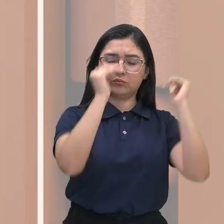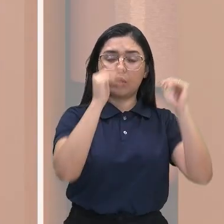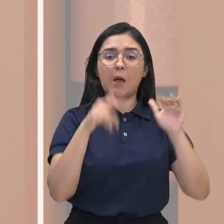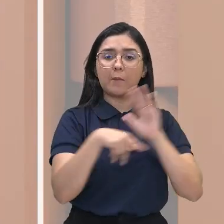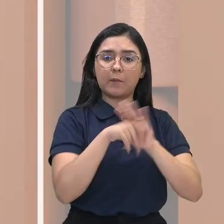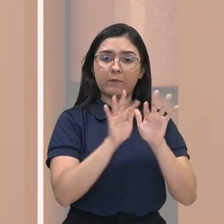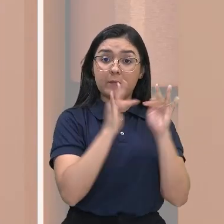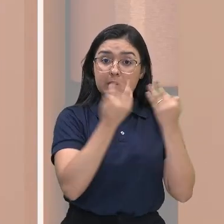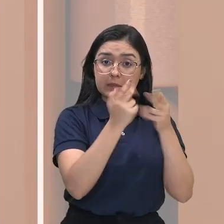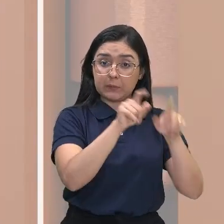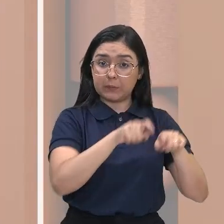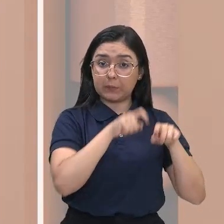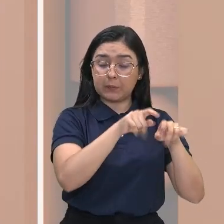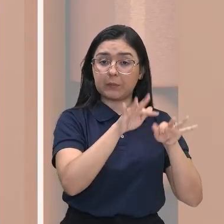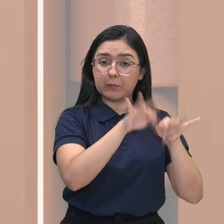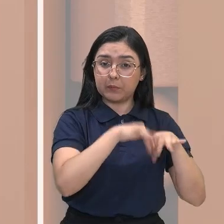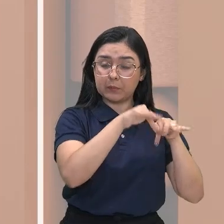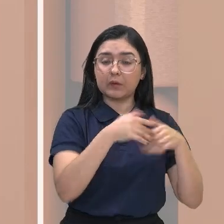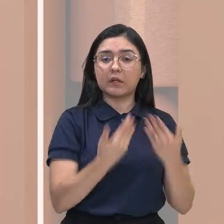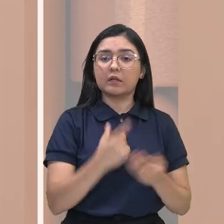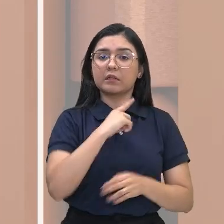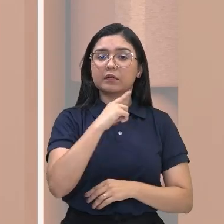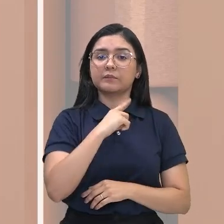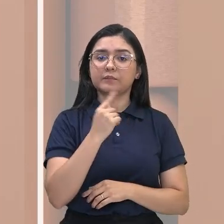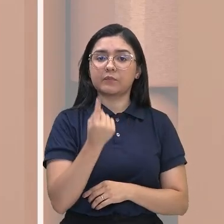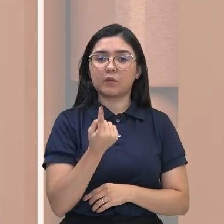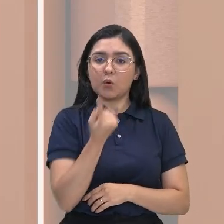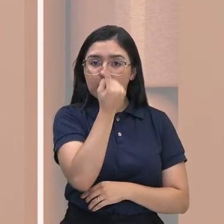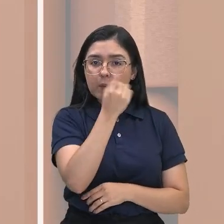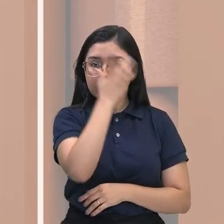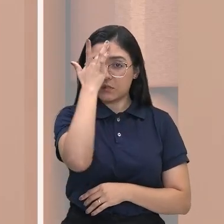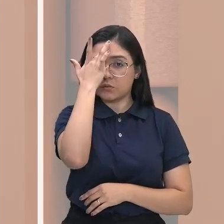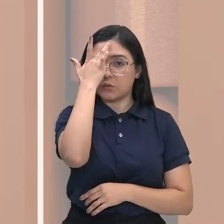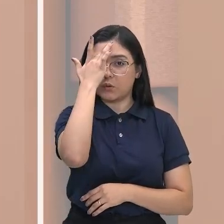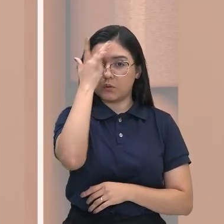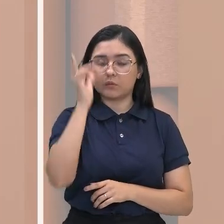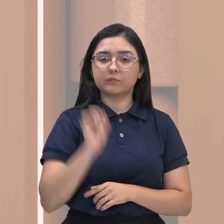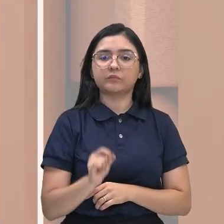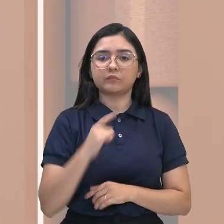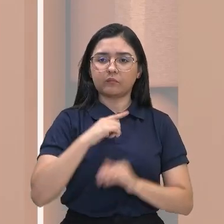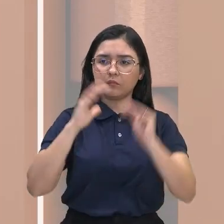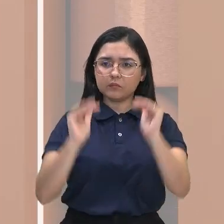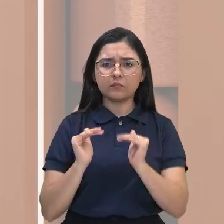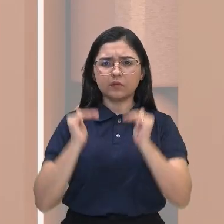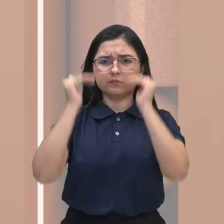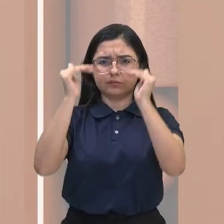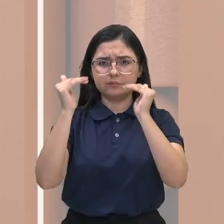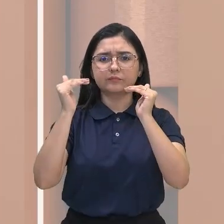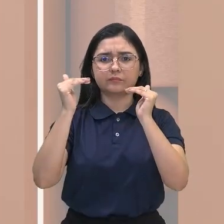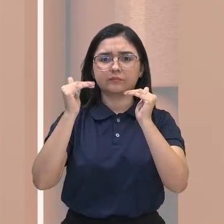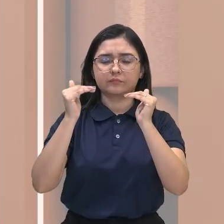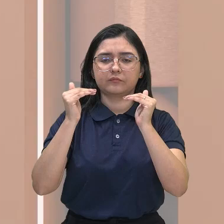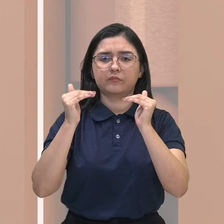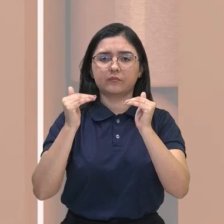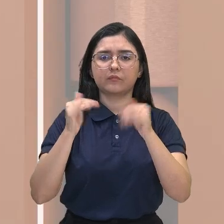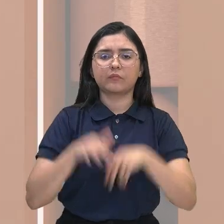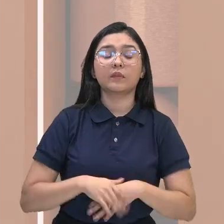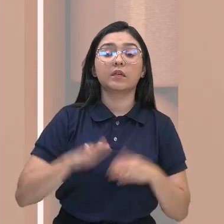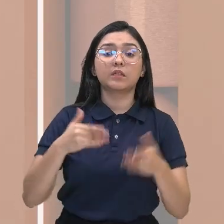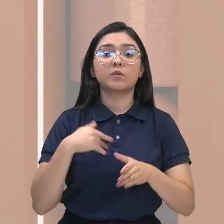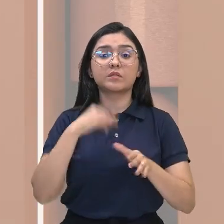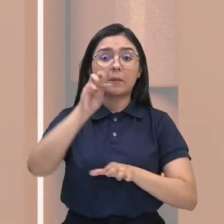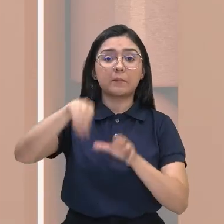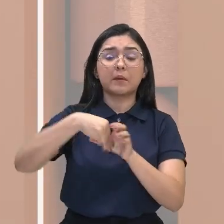Europa, colocavam um de seus membros como no alto escalão do clero, e muitas vezes esses membros não